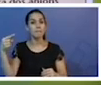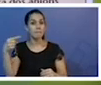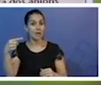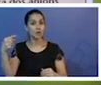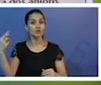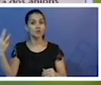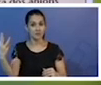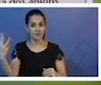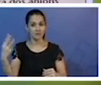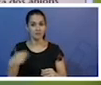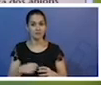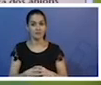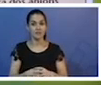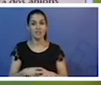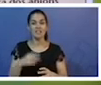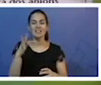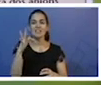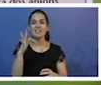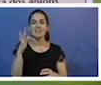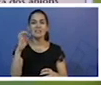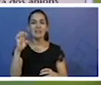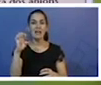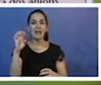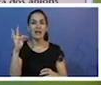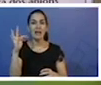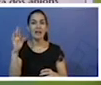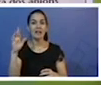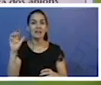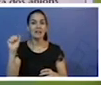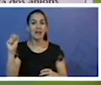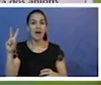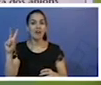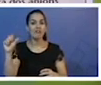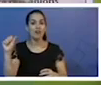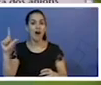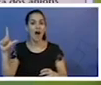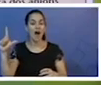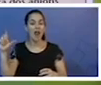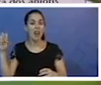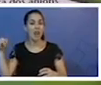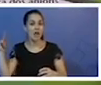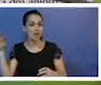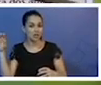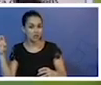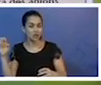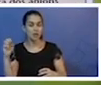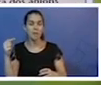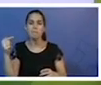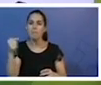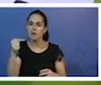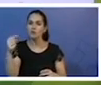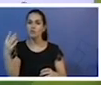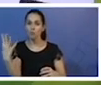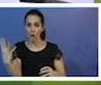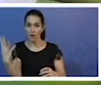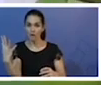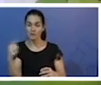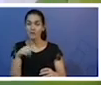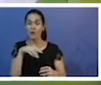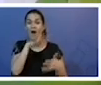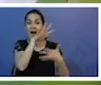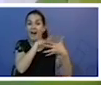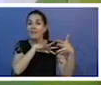carga -4. A gente pode usar essa tabela para facilitar, né, a